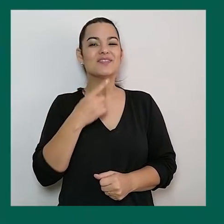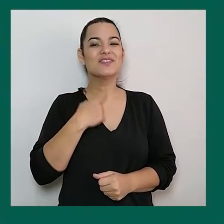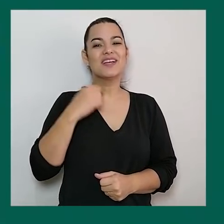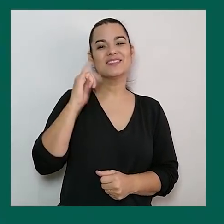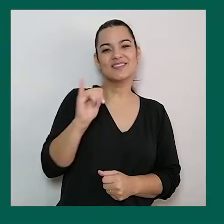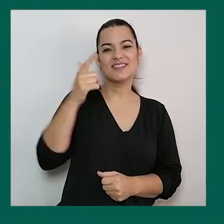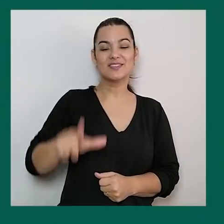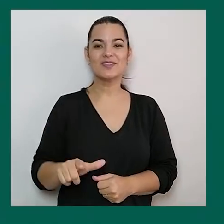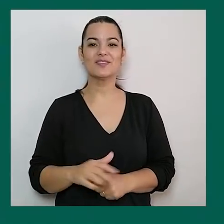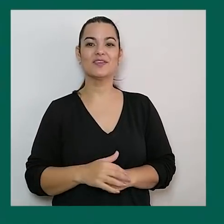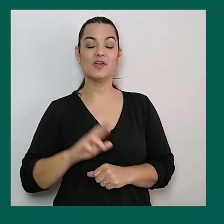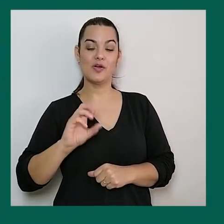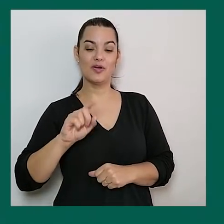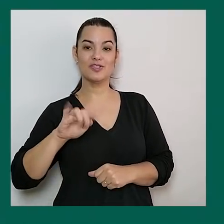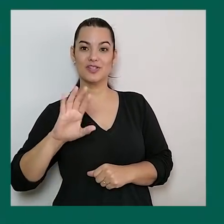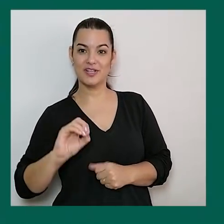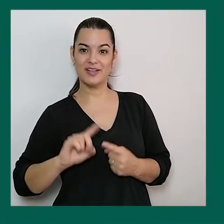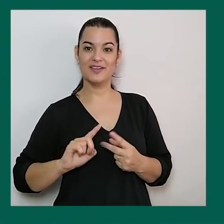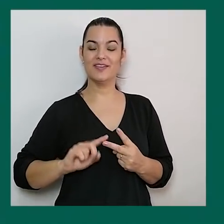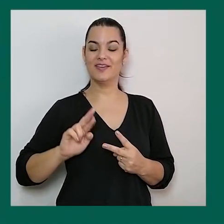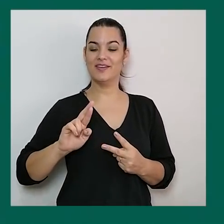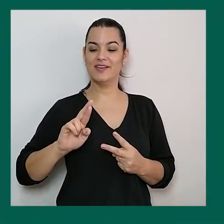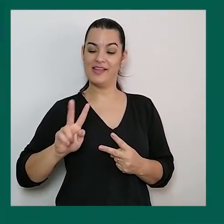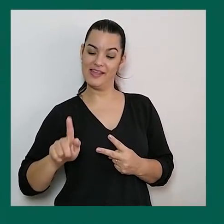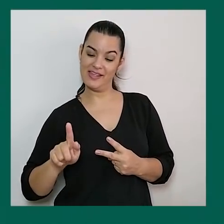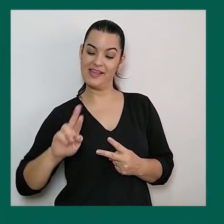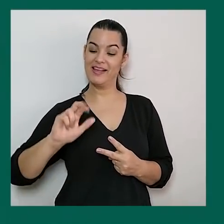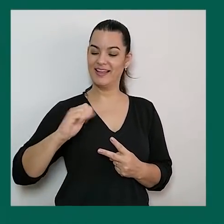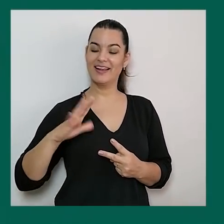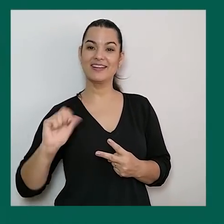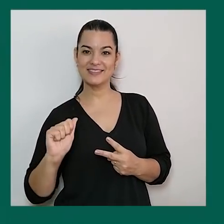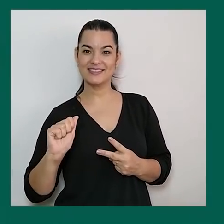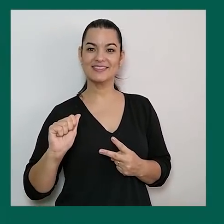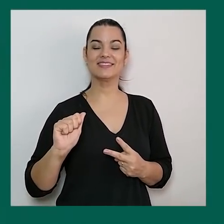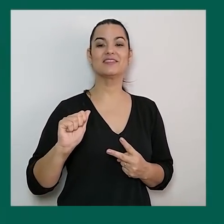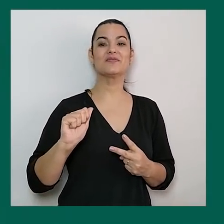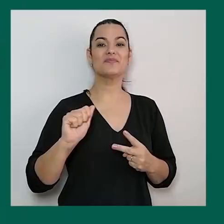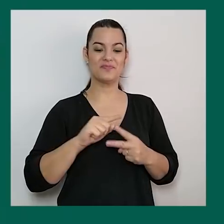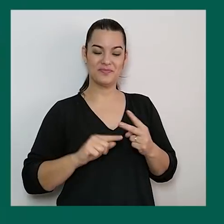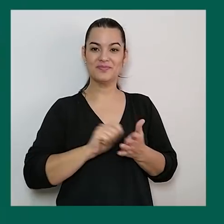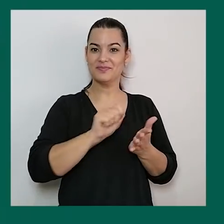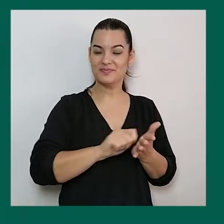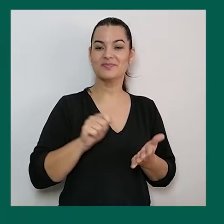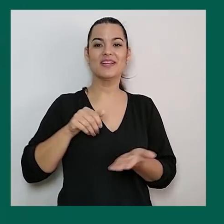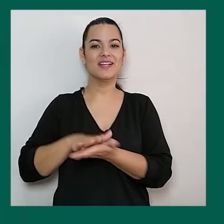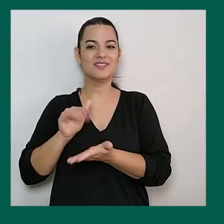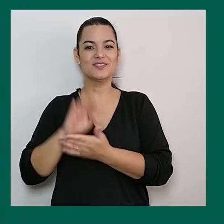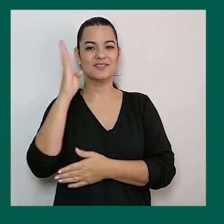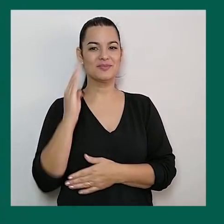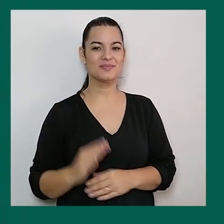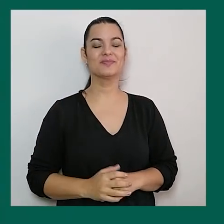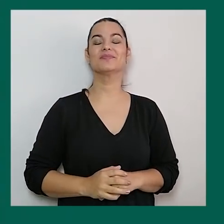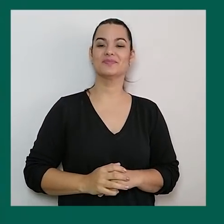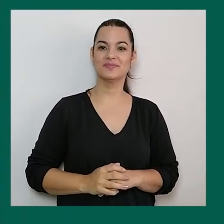Andrade Barbosa e Graça Lima, editora do Brasil. Por que um macaco se esconde nas árvores?